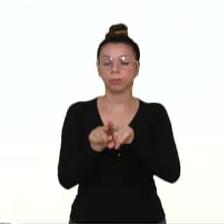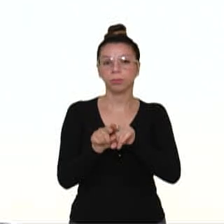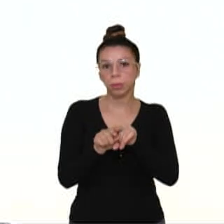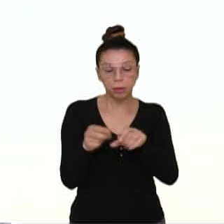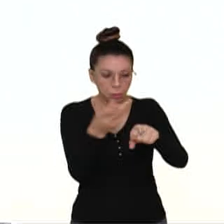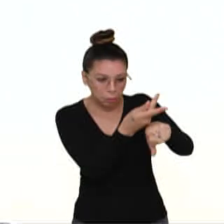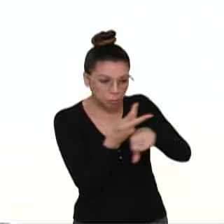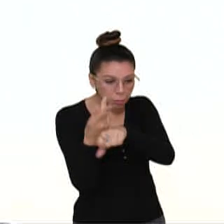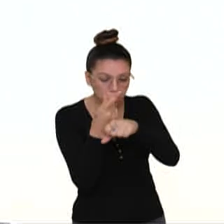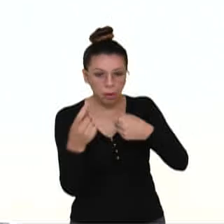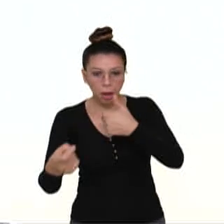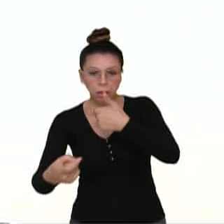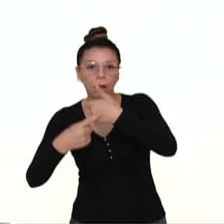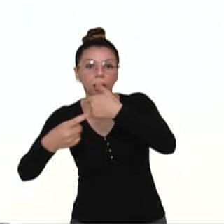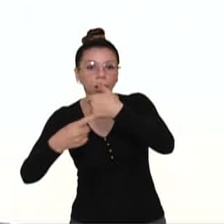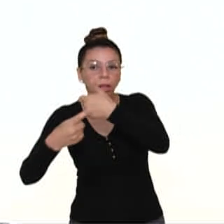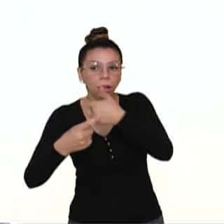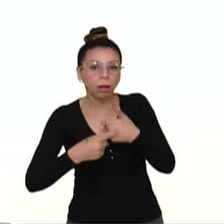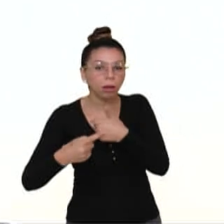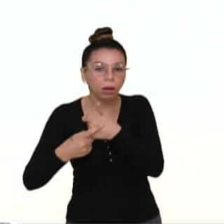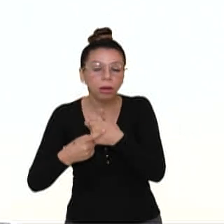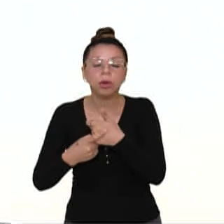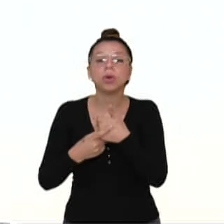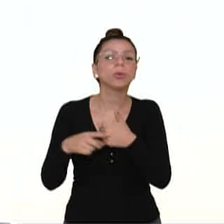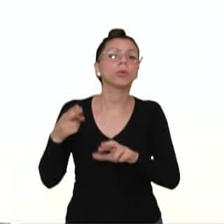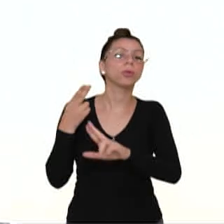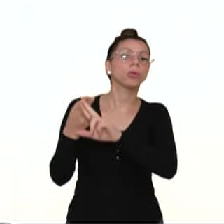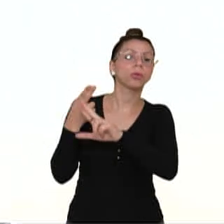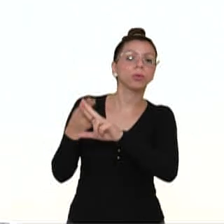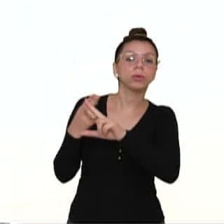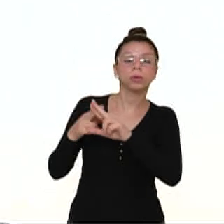qualquer custo, se utilizando de todos os recursos